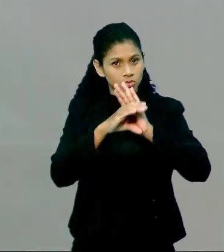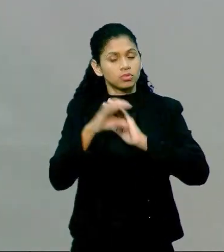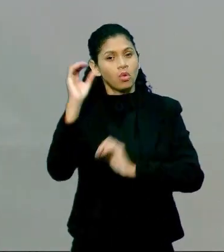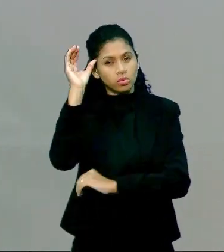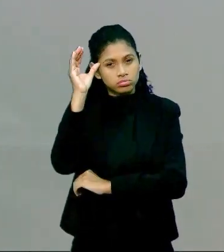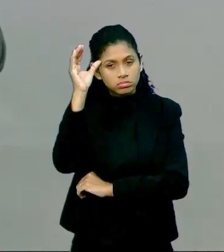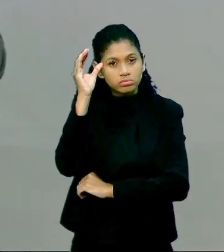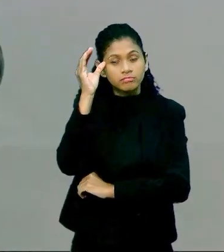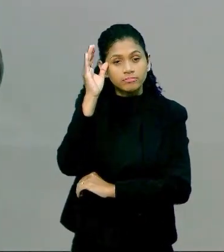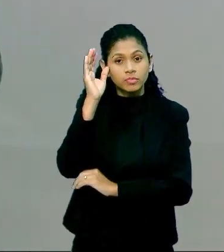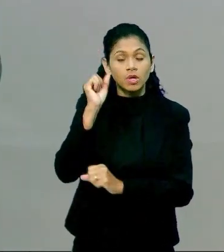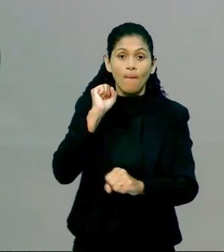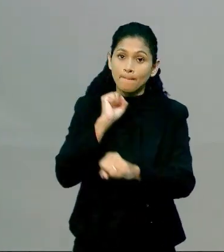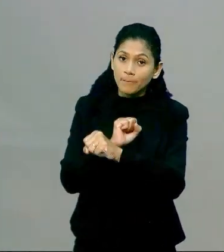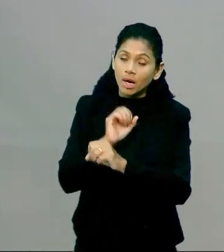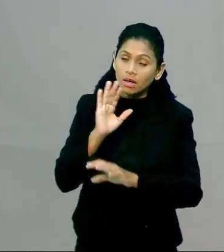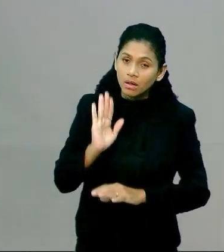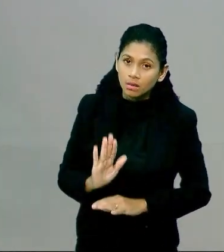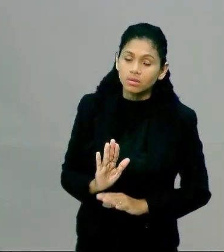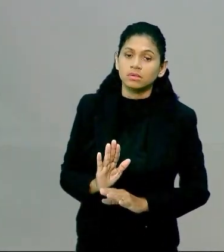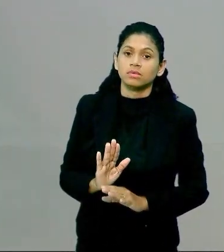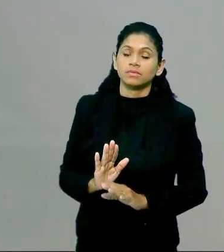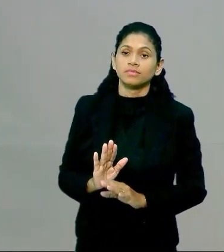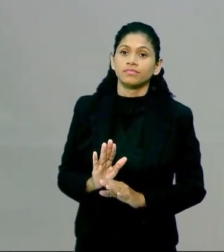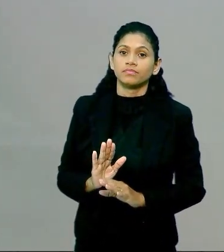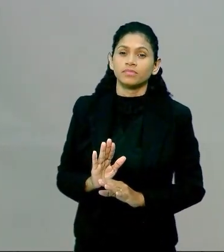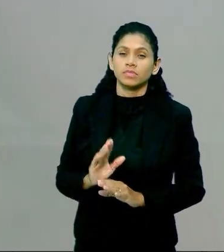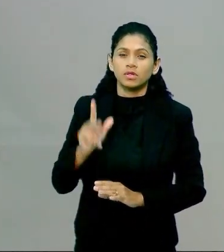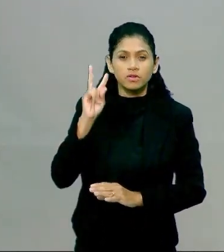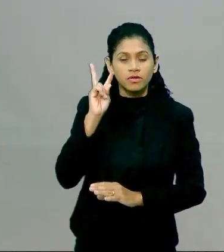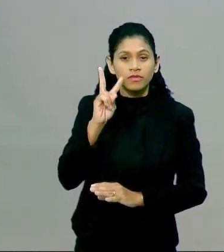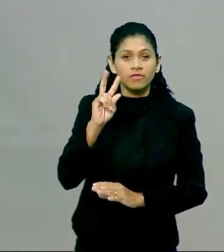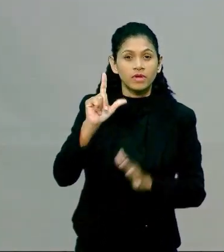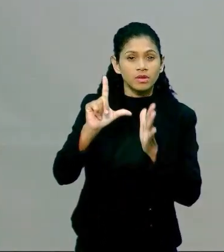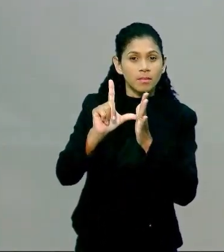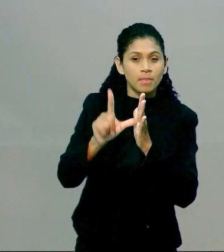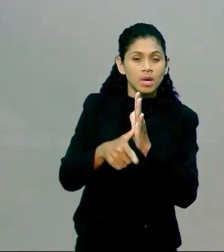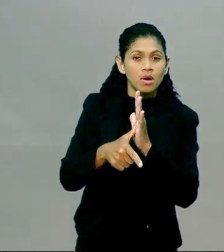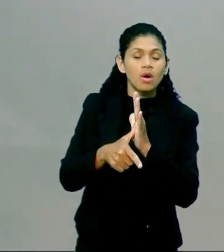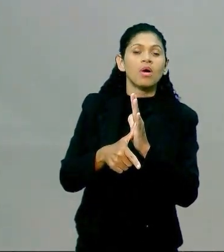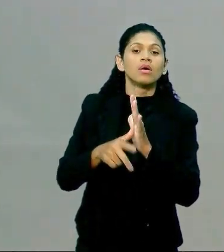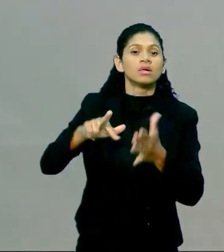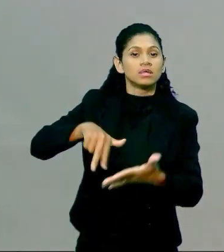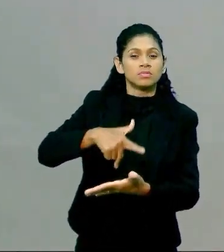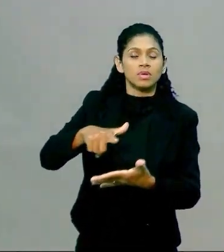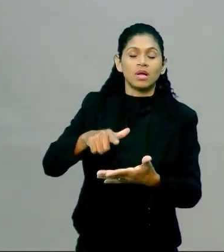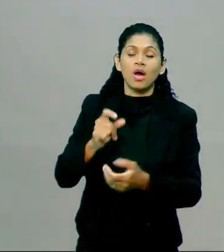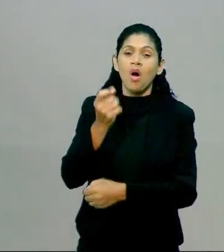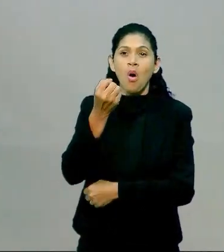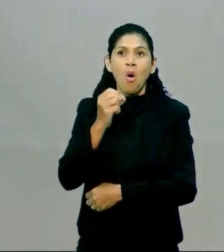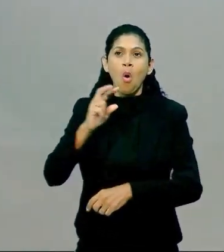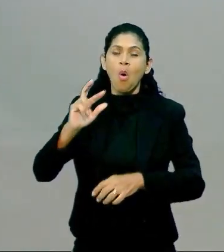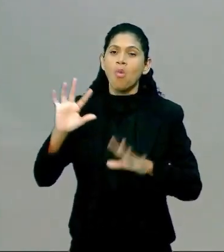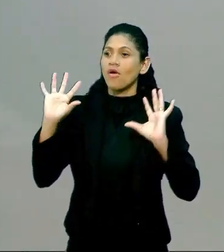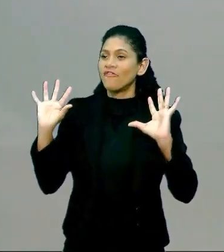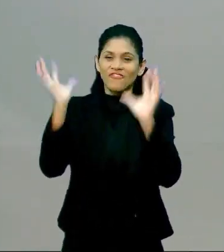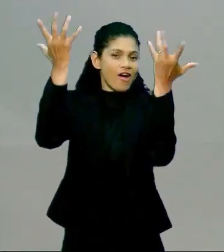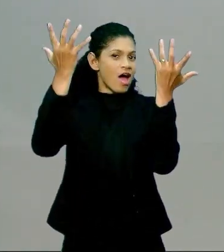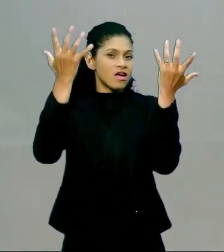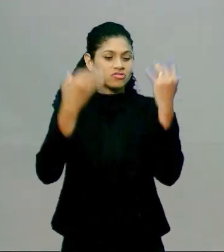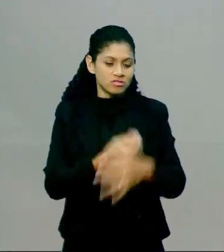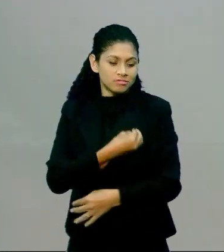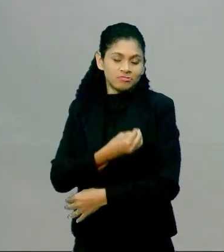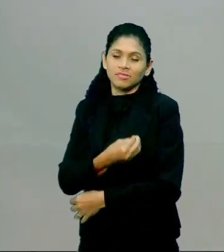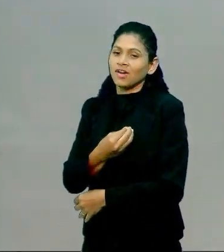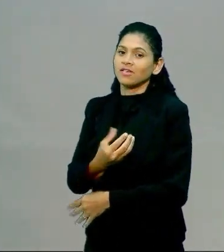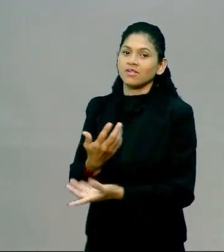conhecimento. Eu paro por aqui e a gente se vê em uma próxima aula, nos próximos bailes da vida, porque eu só